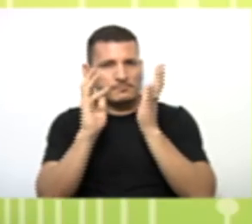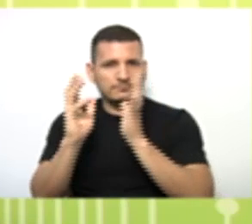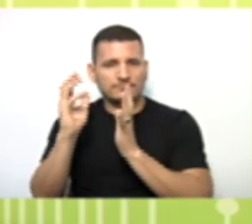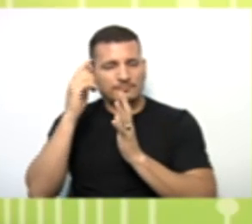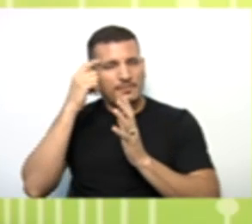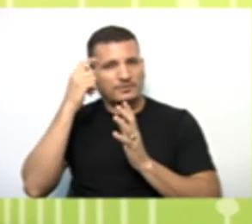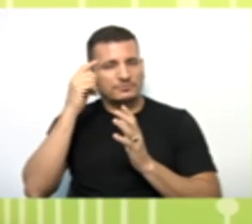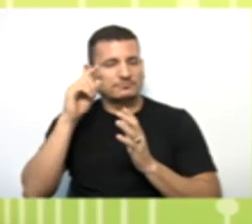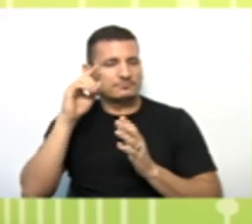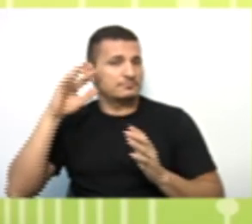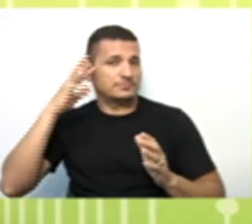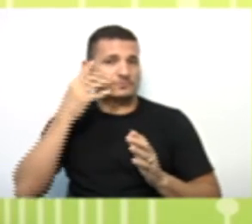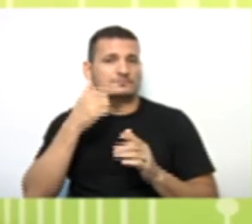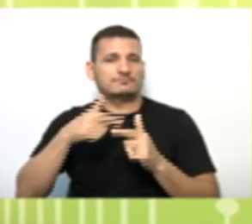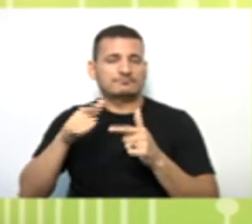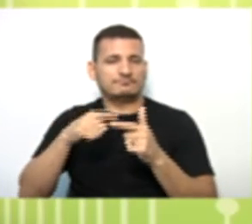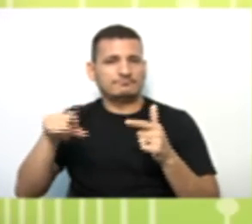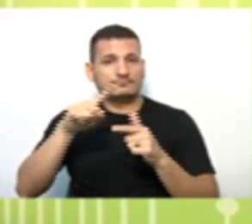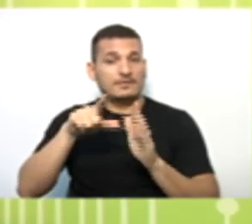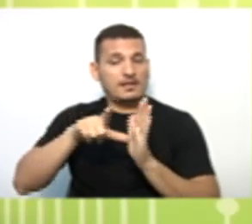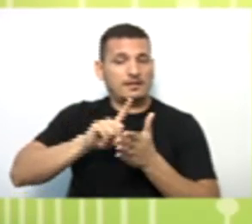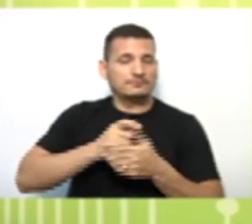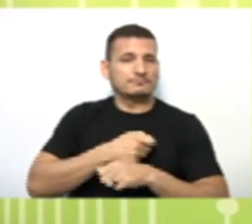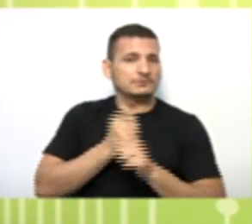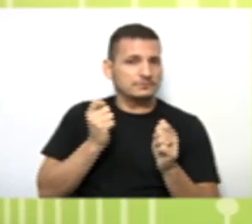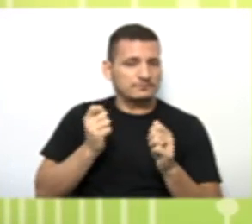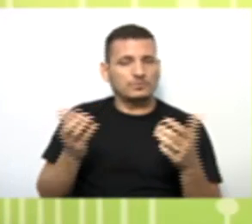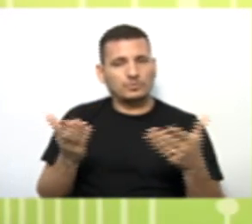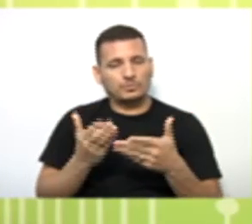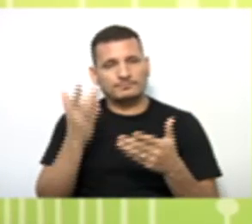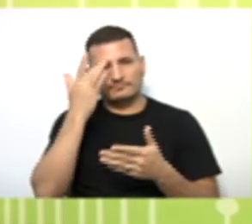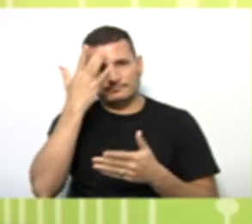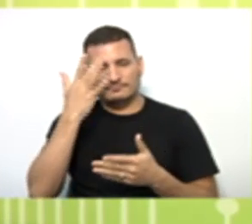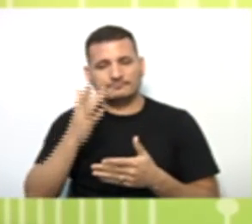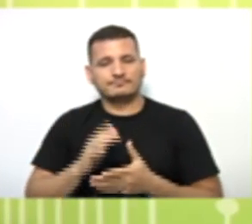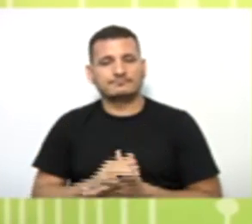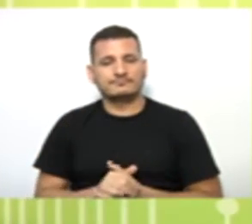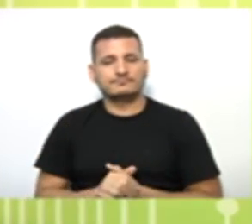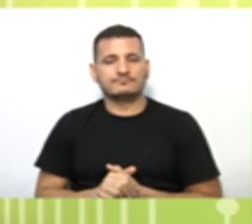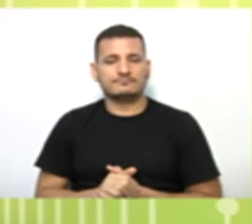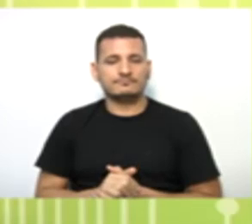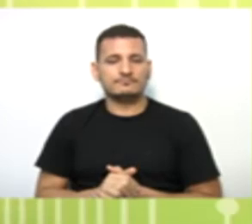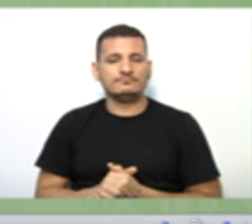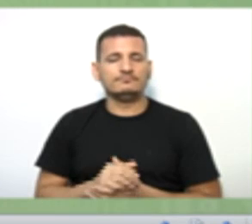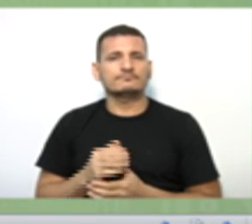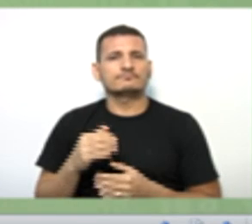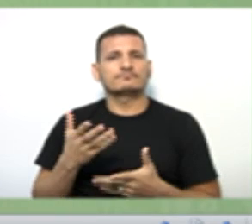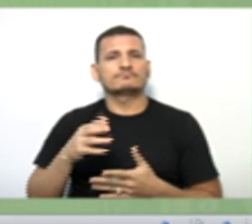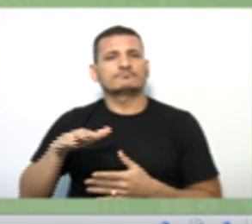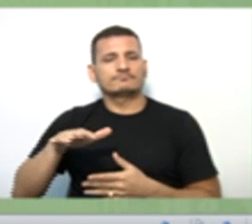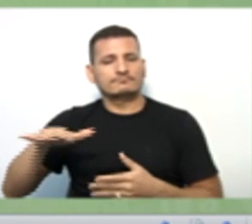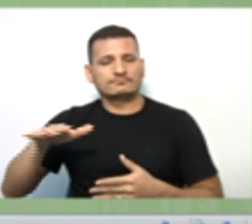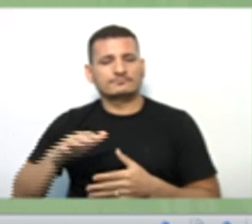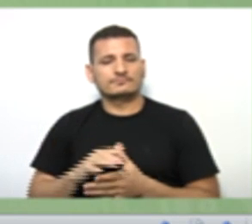vocês resolverem problemas que antes eram impossíveis, que hoje é bem mais facinho, tá bom? E as áreas, quais são as áreas,